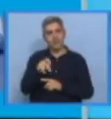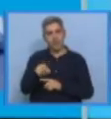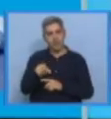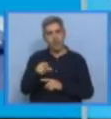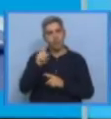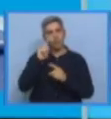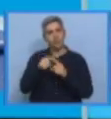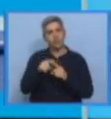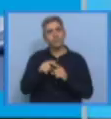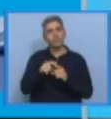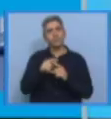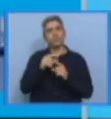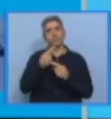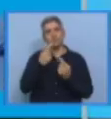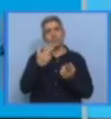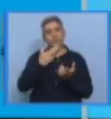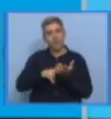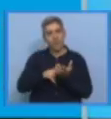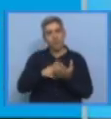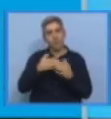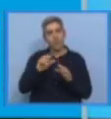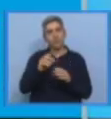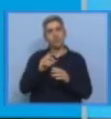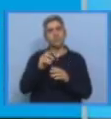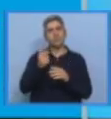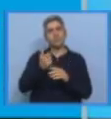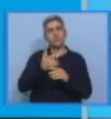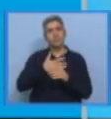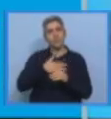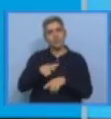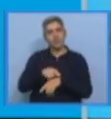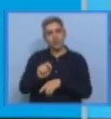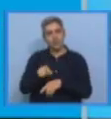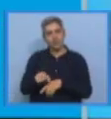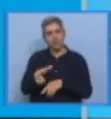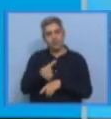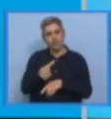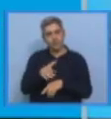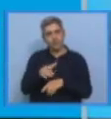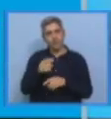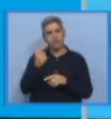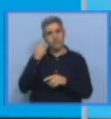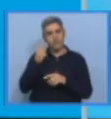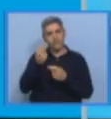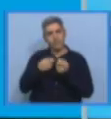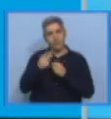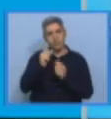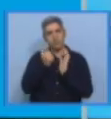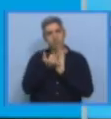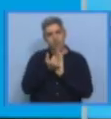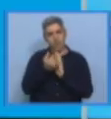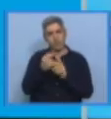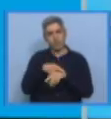objetivo, diremos, comunicar a verdade, sim, mas comunicar a verdade que interessa a uma empresa naquele momento. comunicar o que interessa para a venda de uma marca